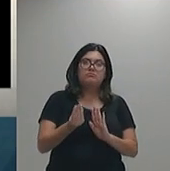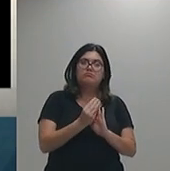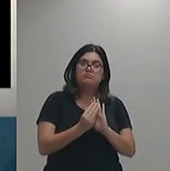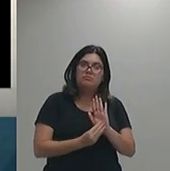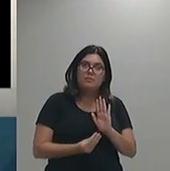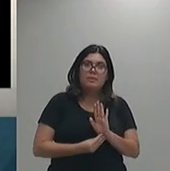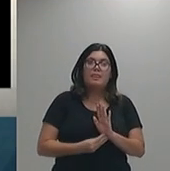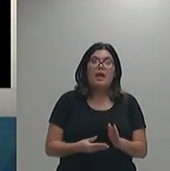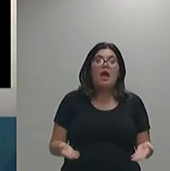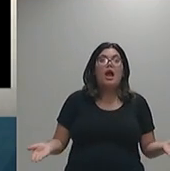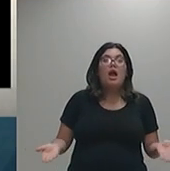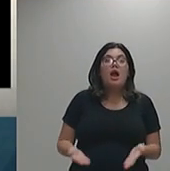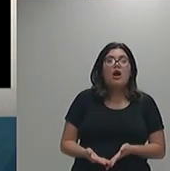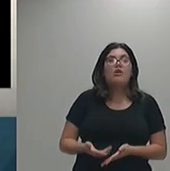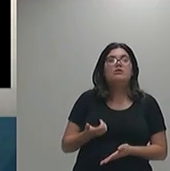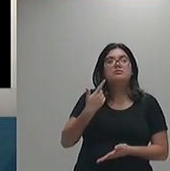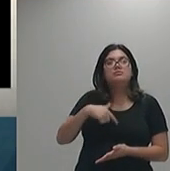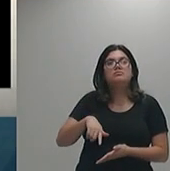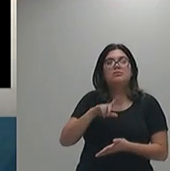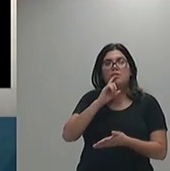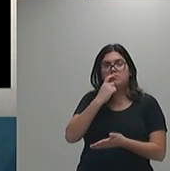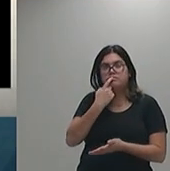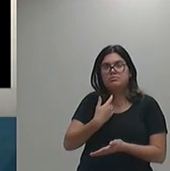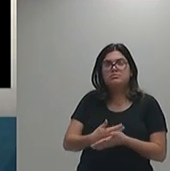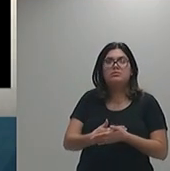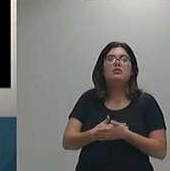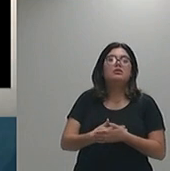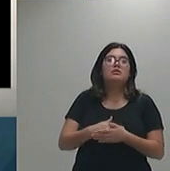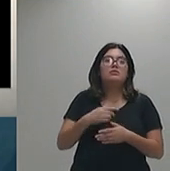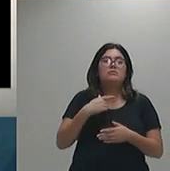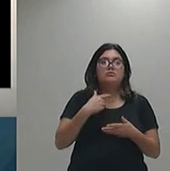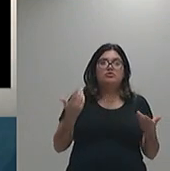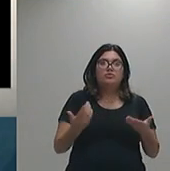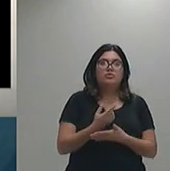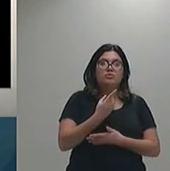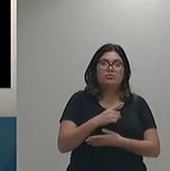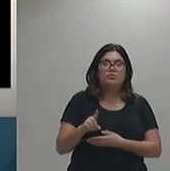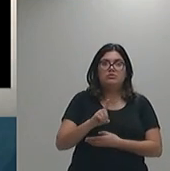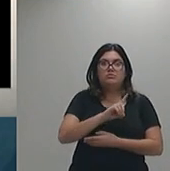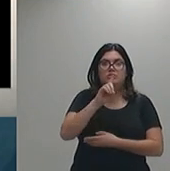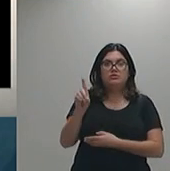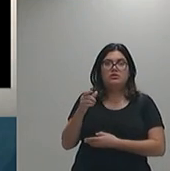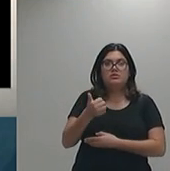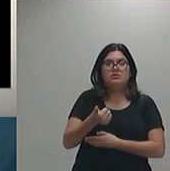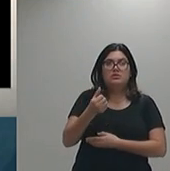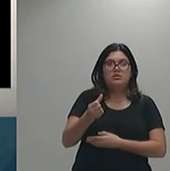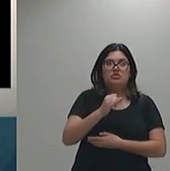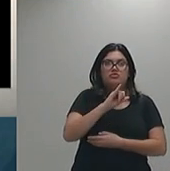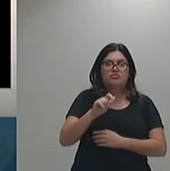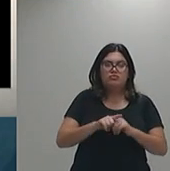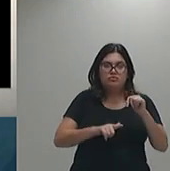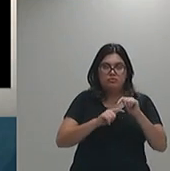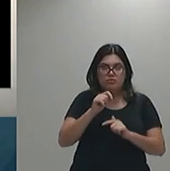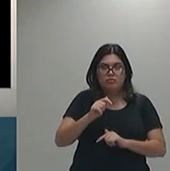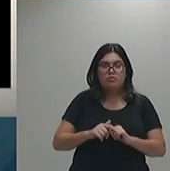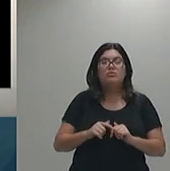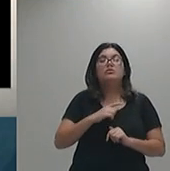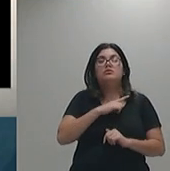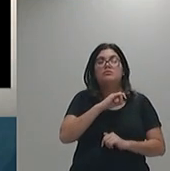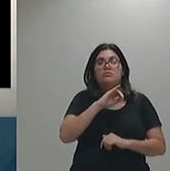agora mais recentemente Por que não agora no último dia16 de junho no processo cvm